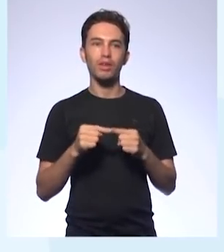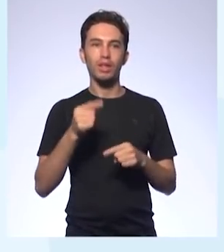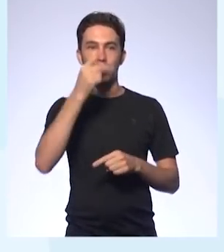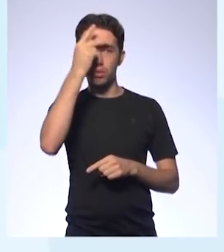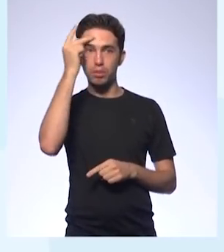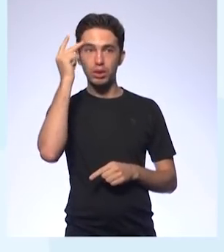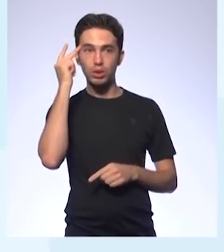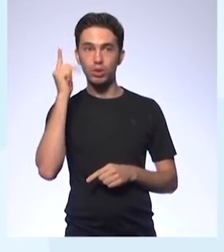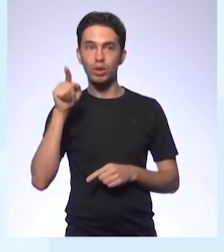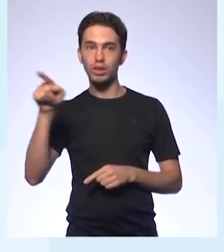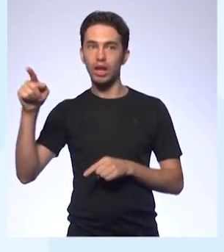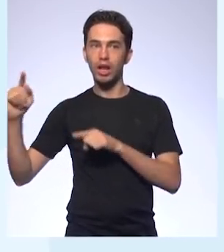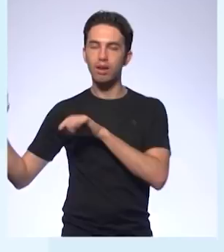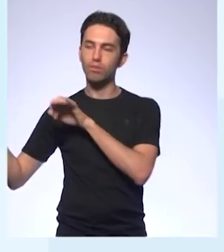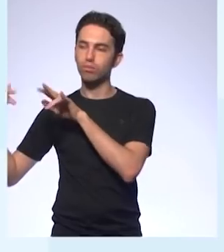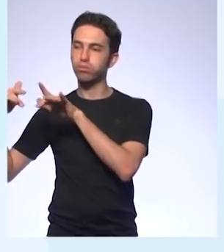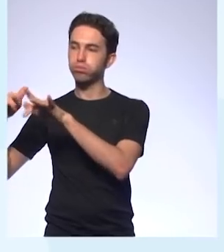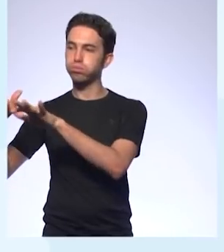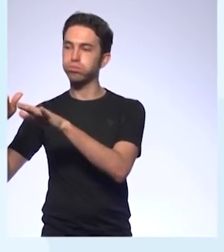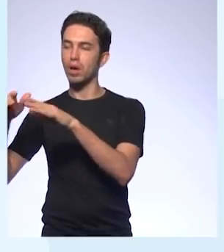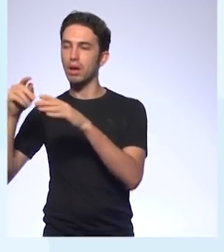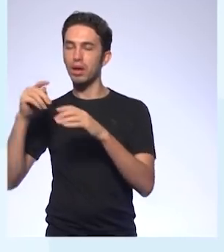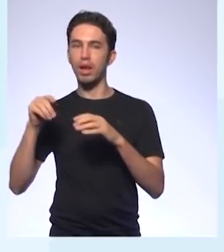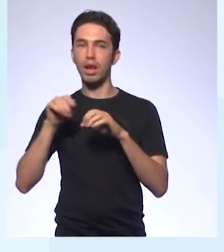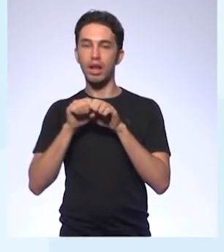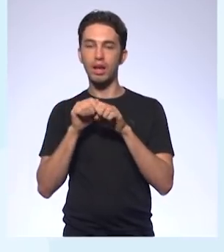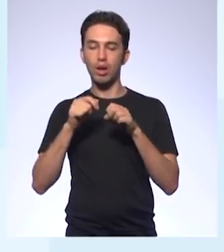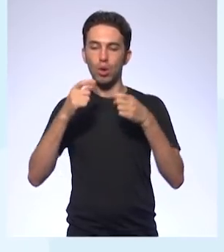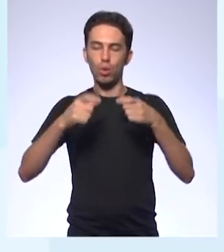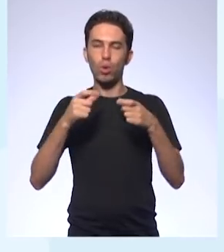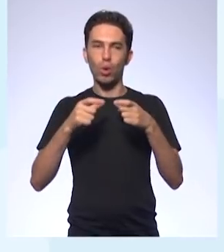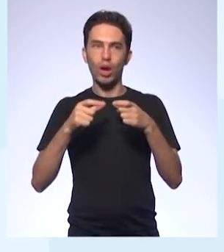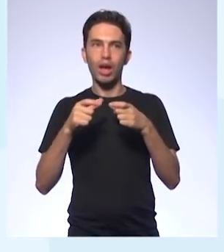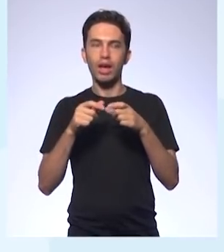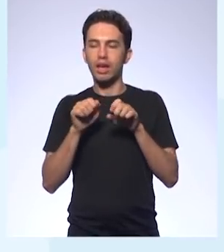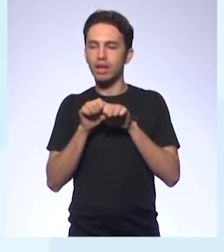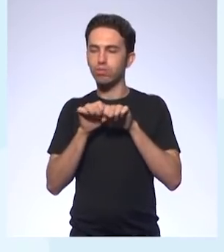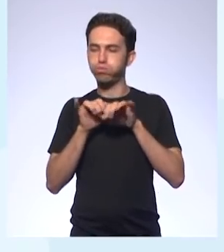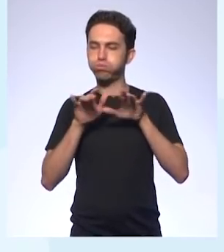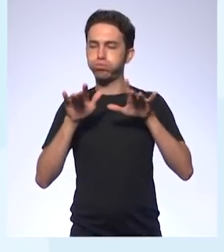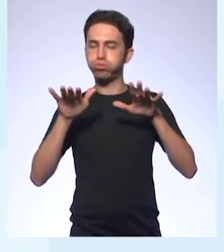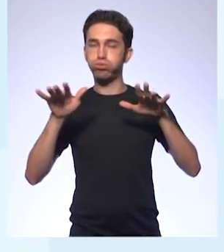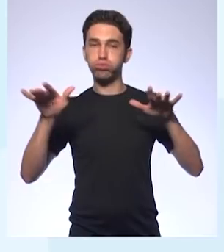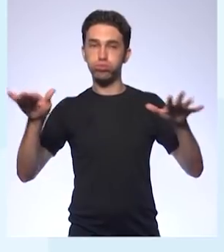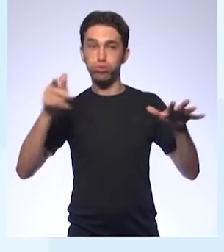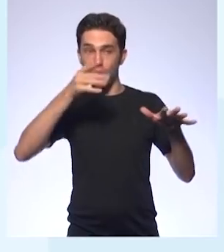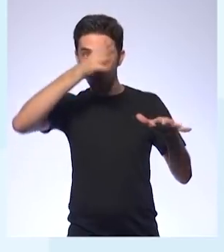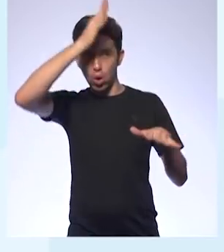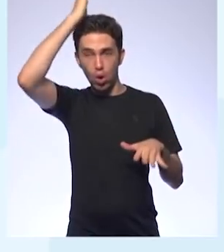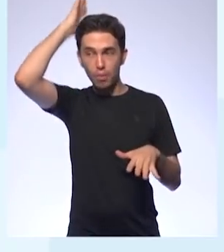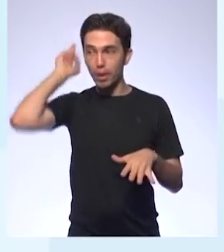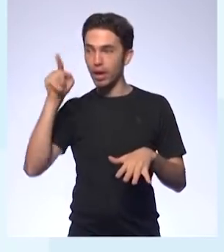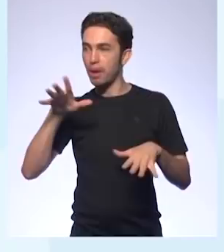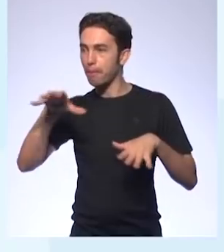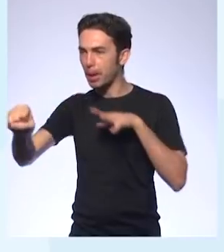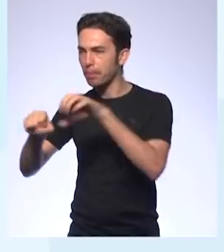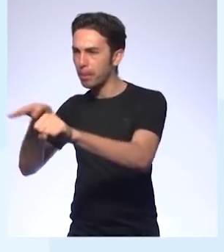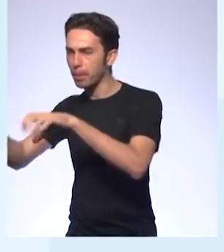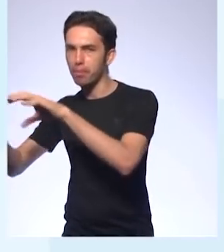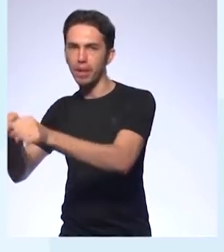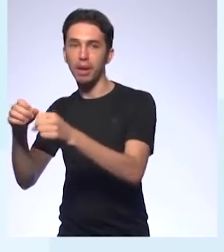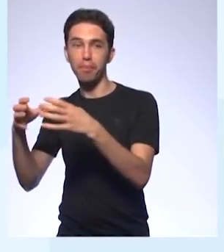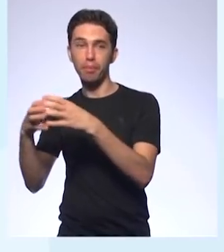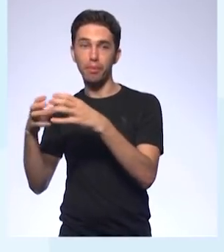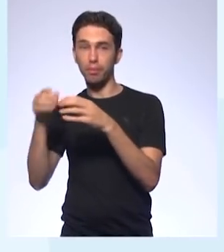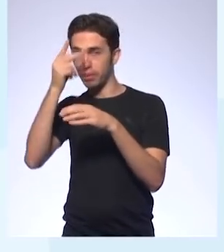lembram que teve a expansão do Império Romano? Então, alguns povos foram conquistados neste momento. Aí nós temos aqui